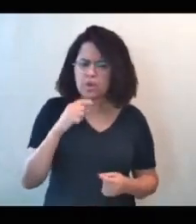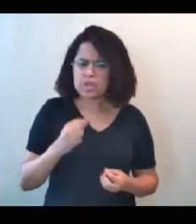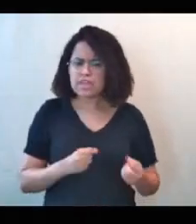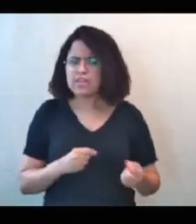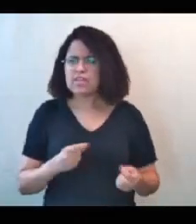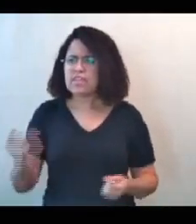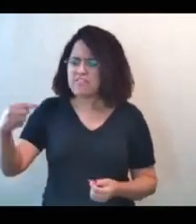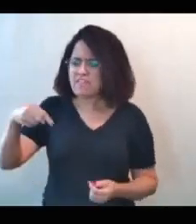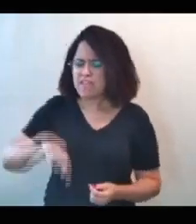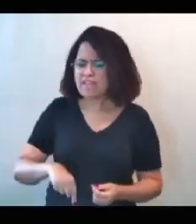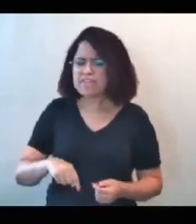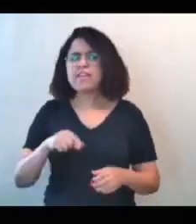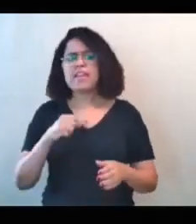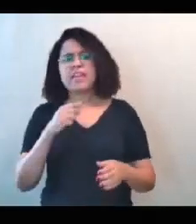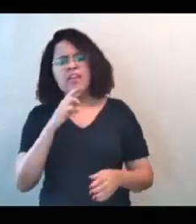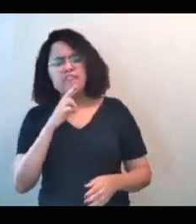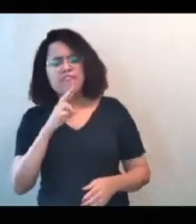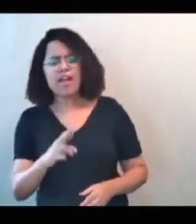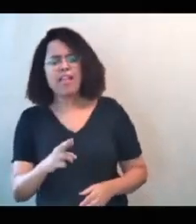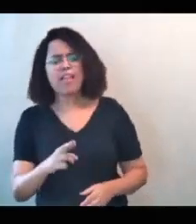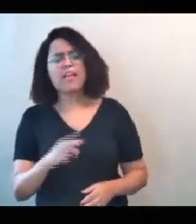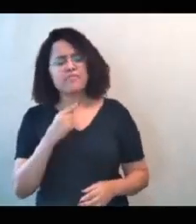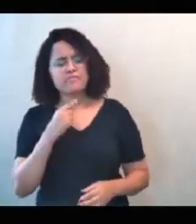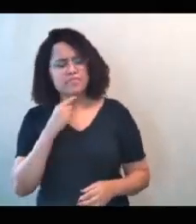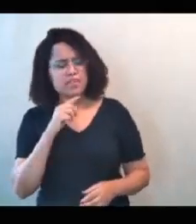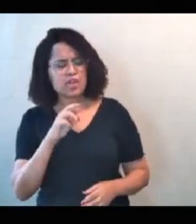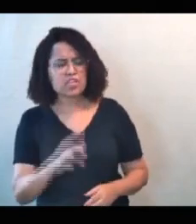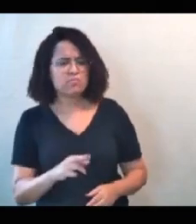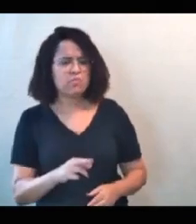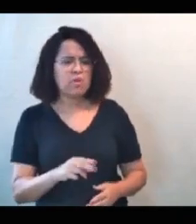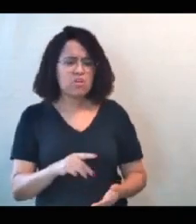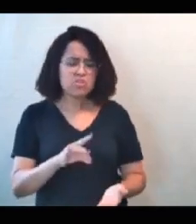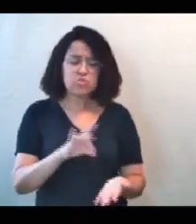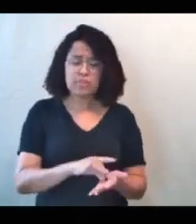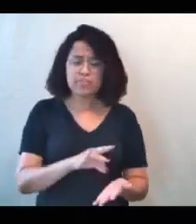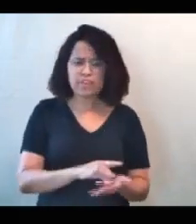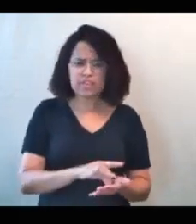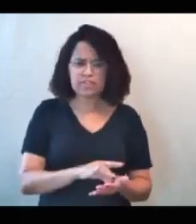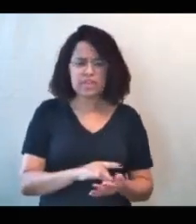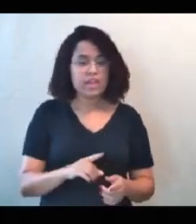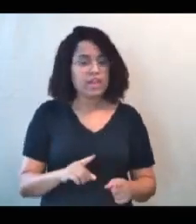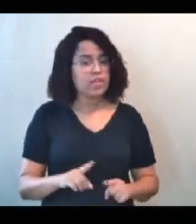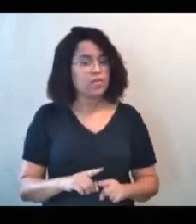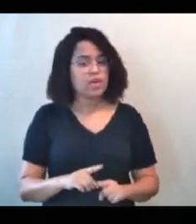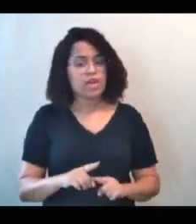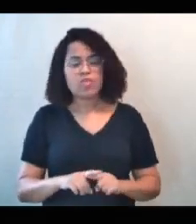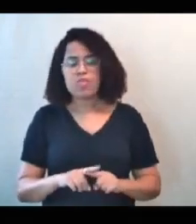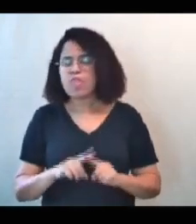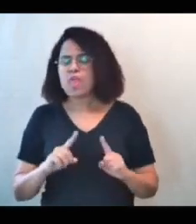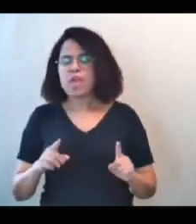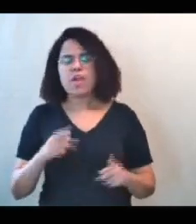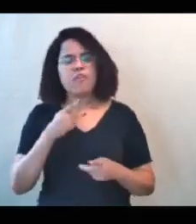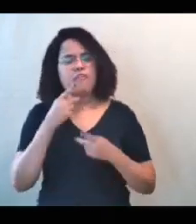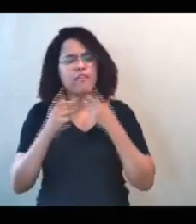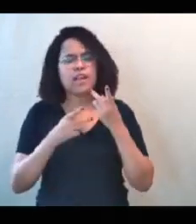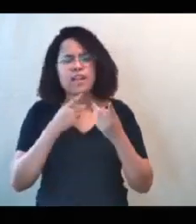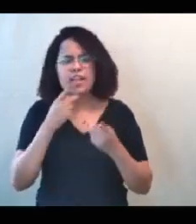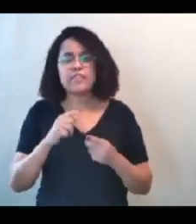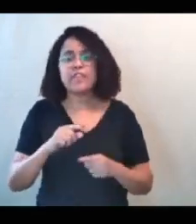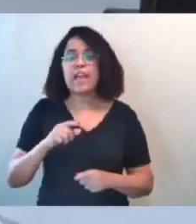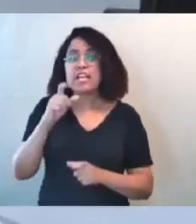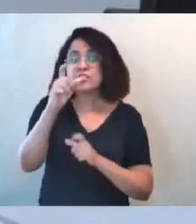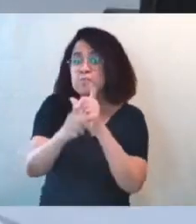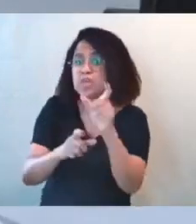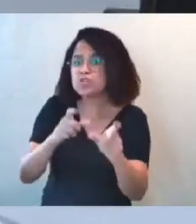fatos. A senhora dizer que quer que ele seja condenado. Não falei que quero que ele seja condenado. Eu falei que eu quero que as pessoas que passaram o